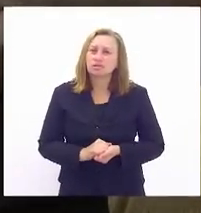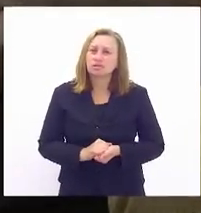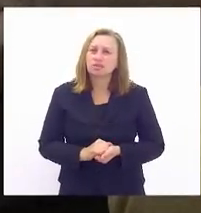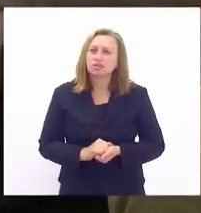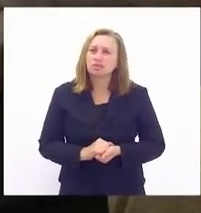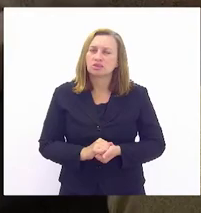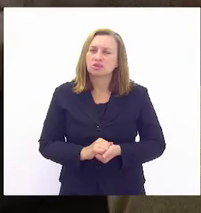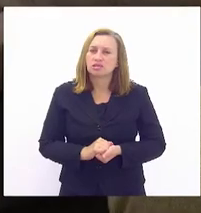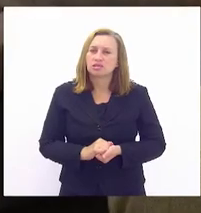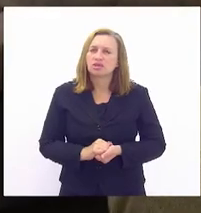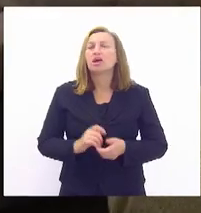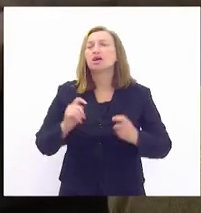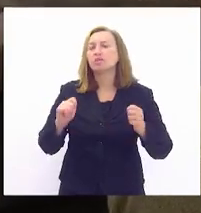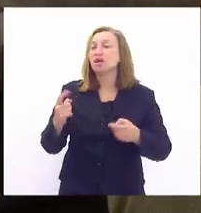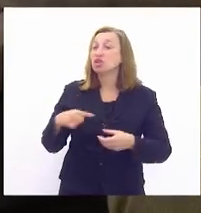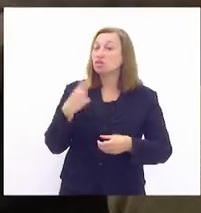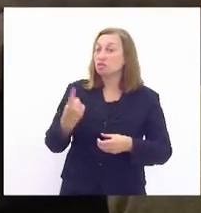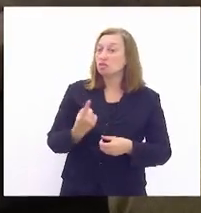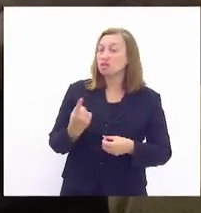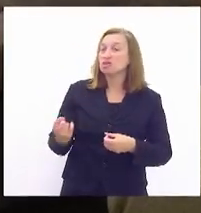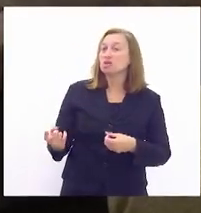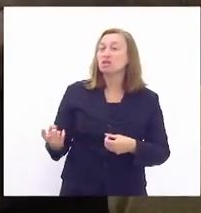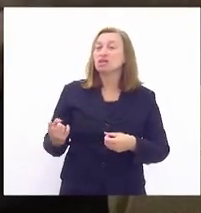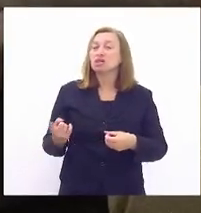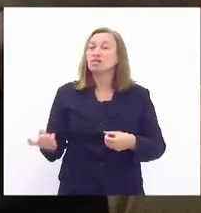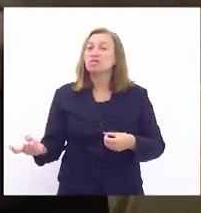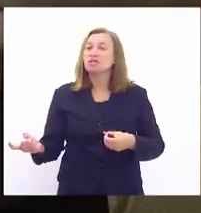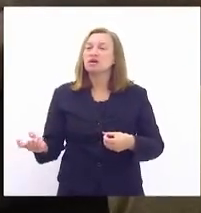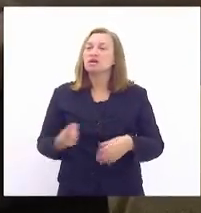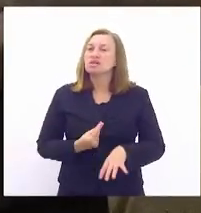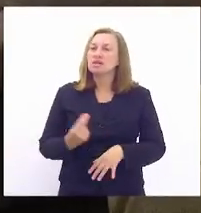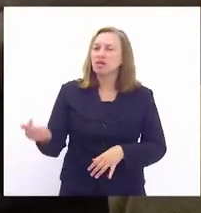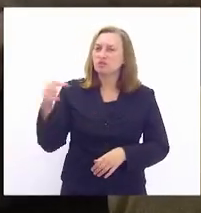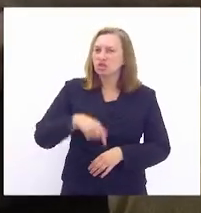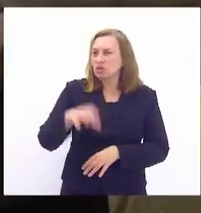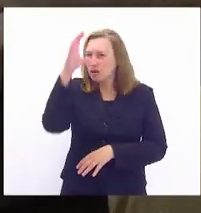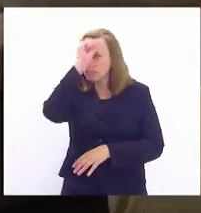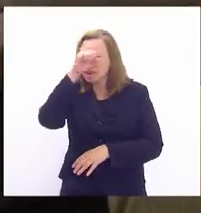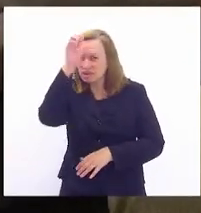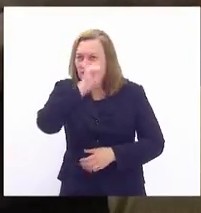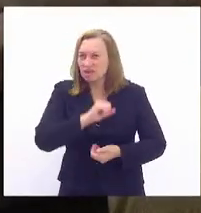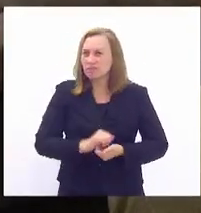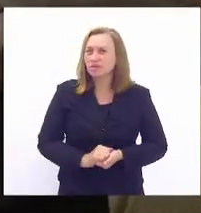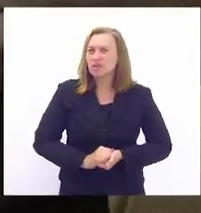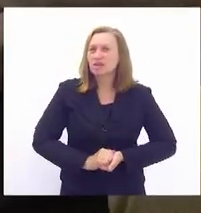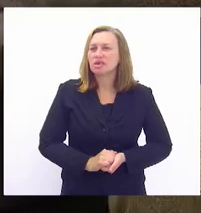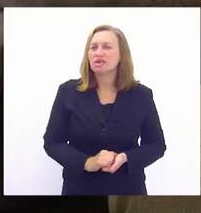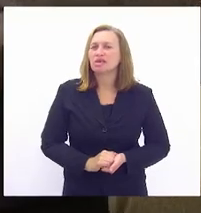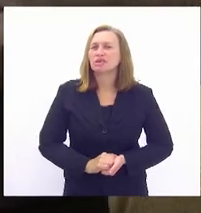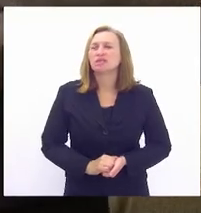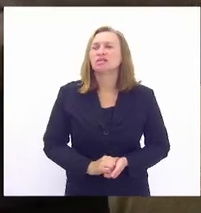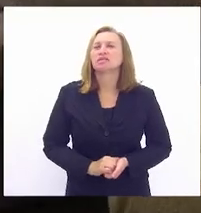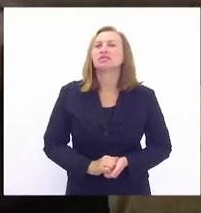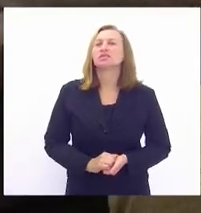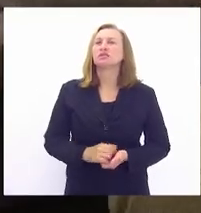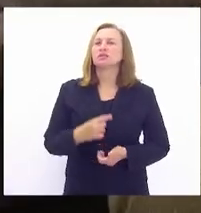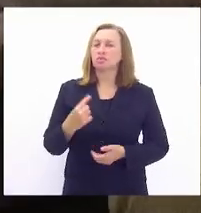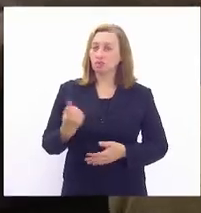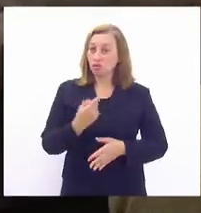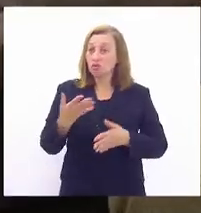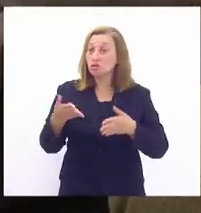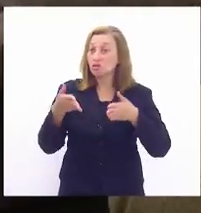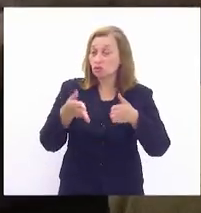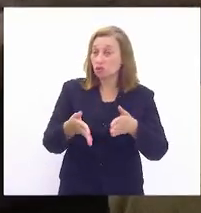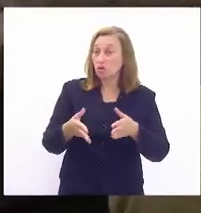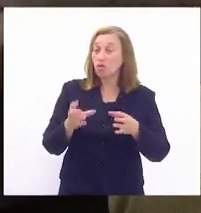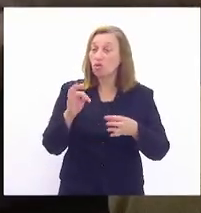Eu espero que a gente saia daqui com alguns aprendizados. E como o nosso foco como comitê